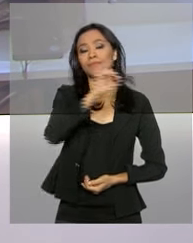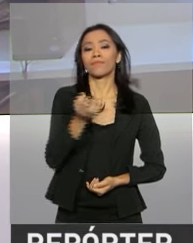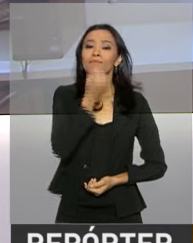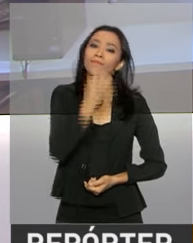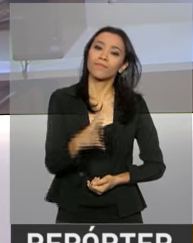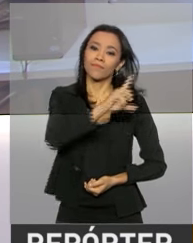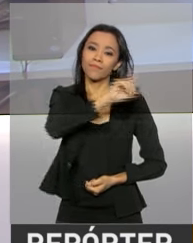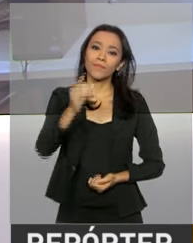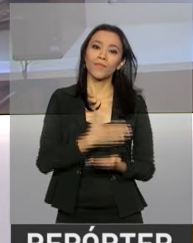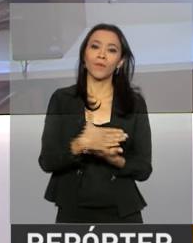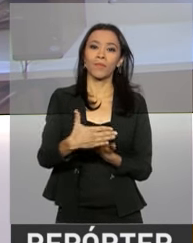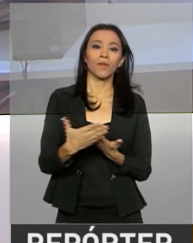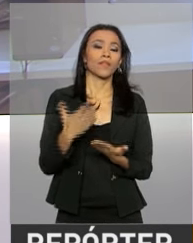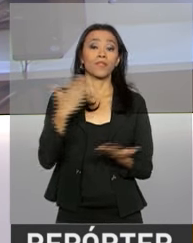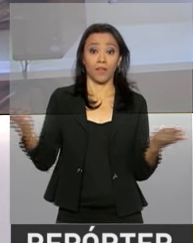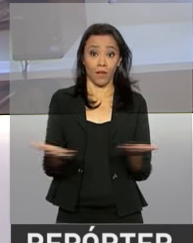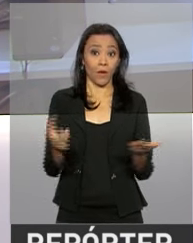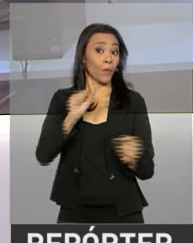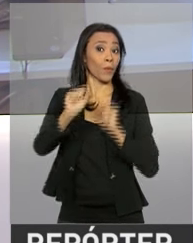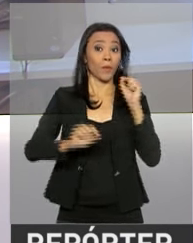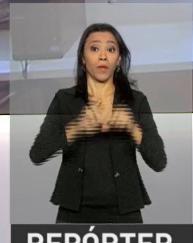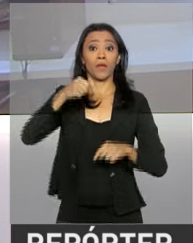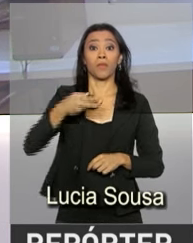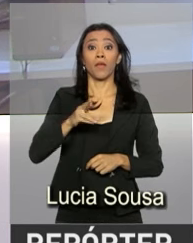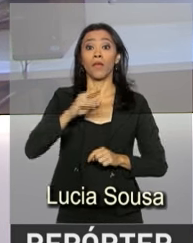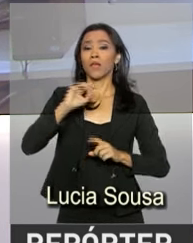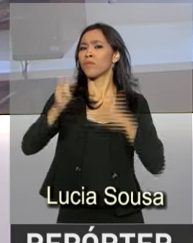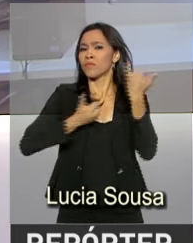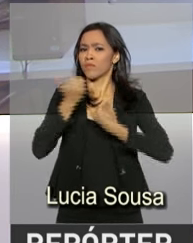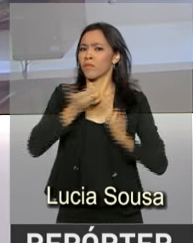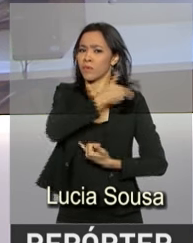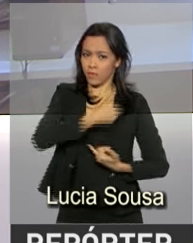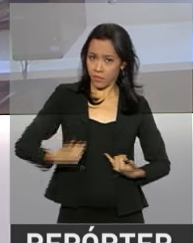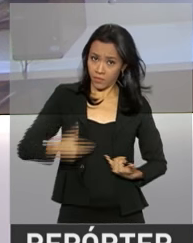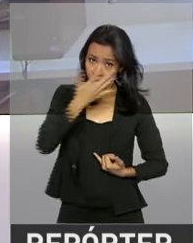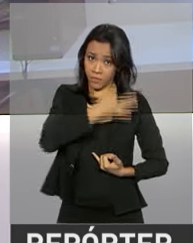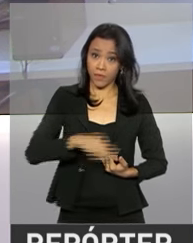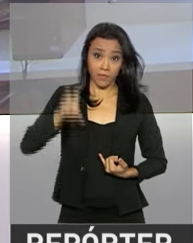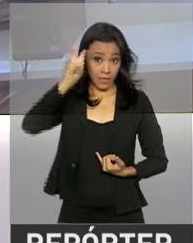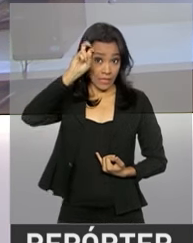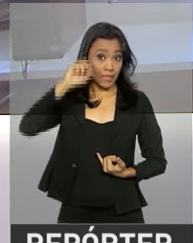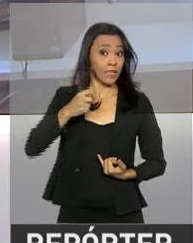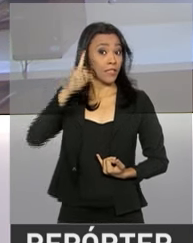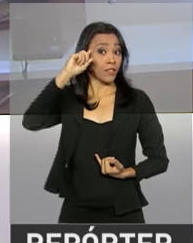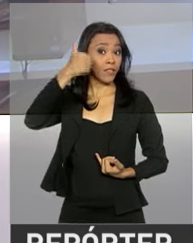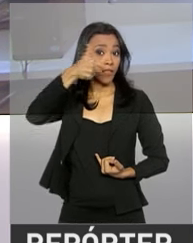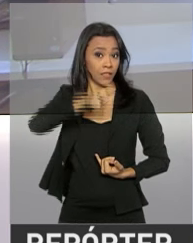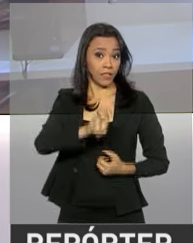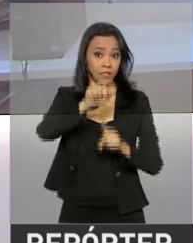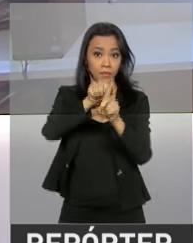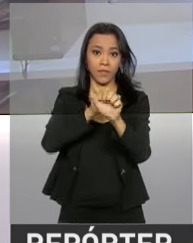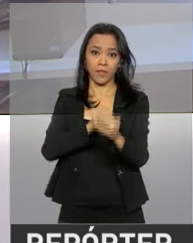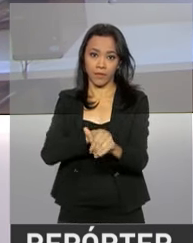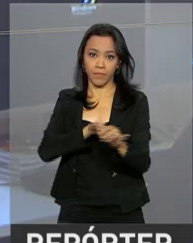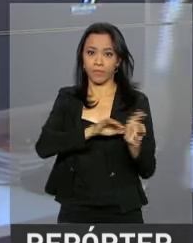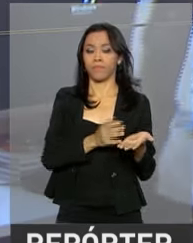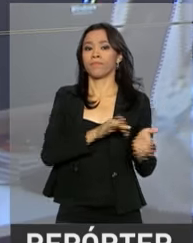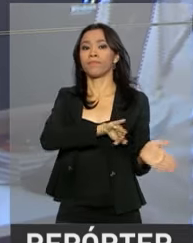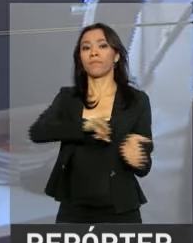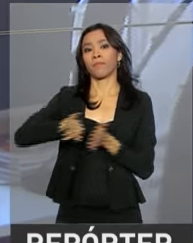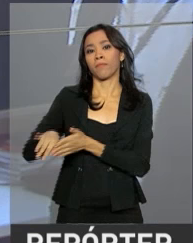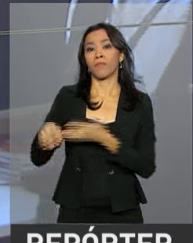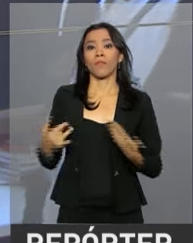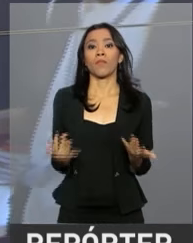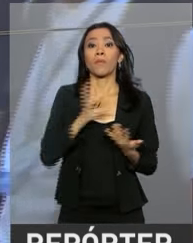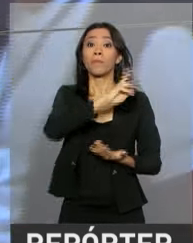Olá, bom dia. Começa agora o Repórter NBR com as notícias do governo federal desta quinta-feira, 15 de setembro.